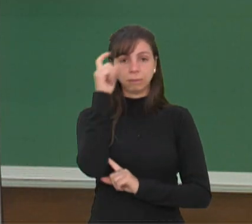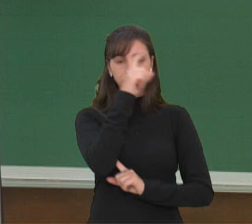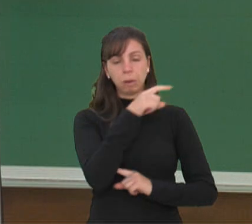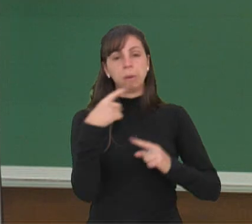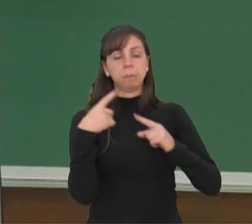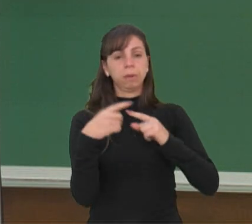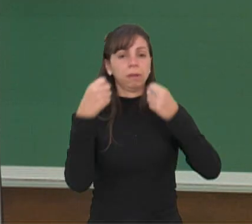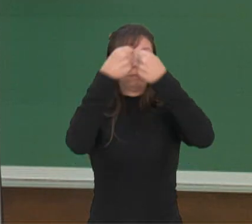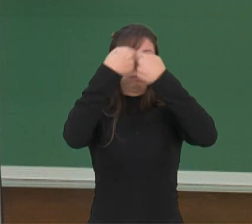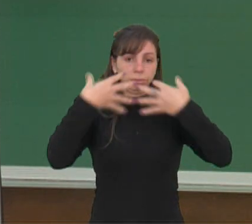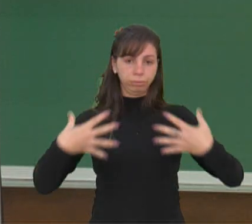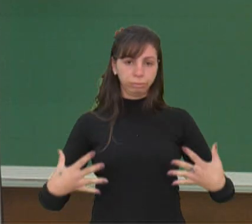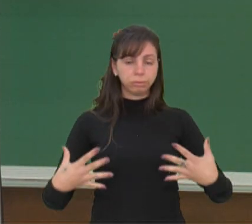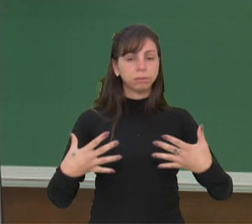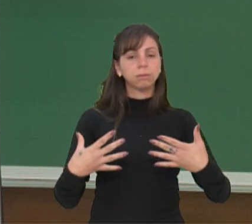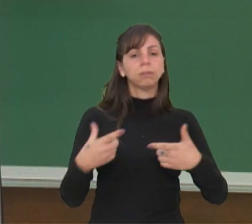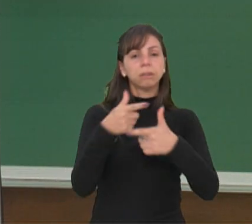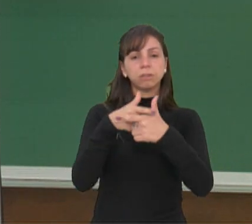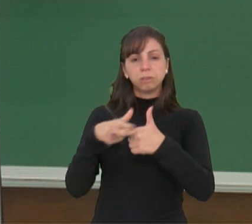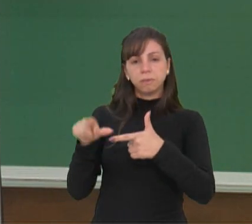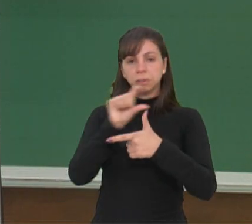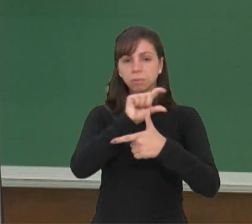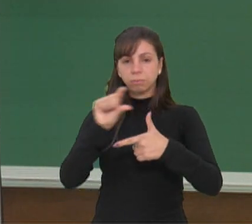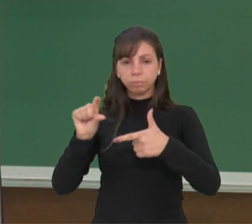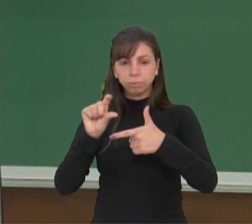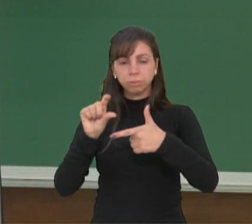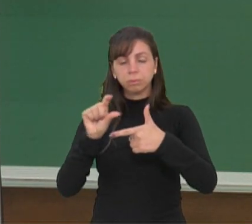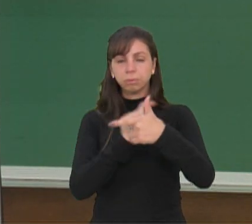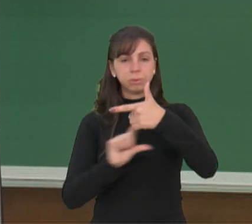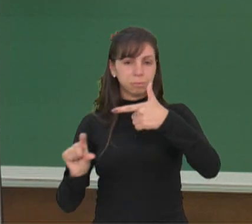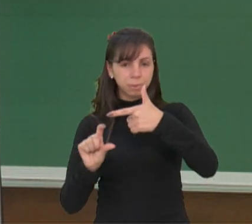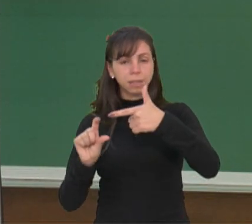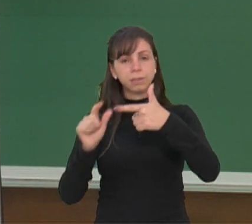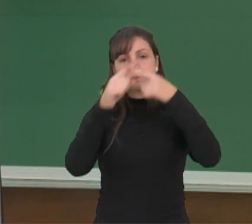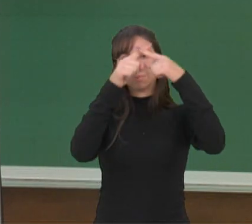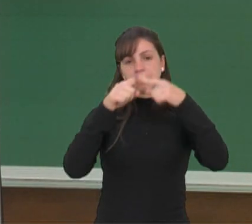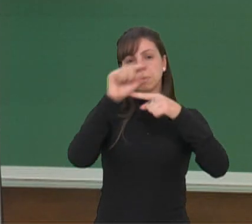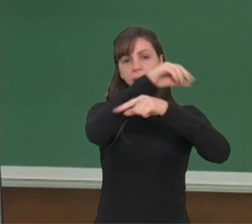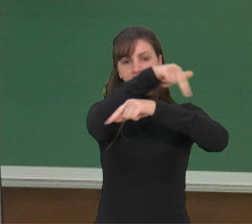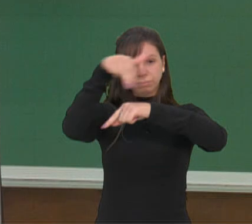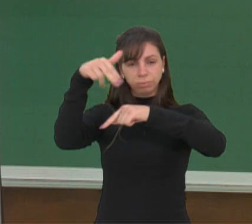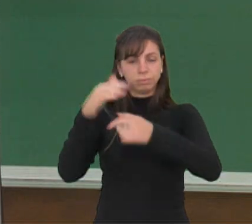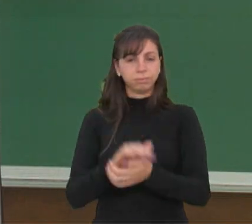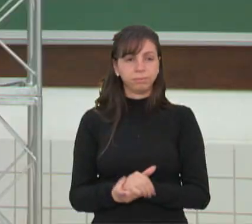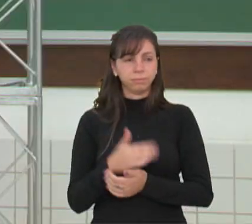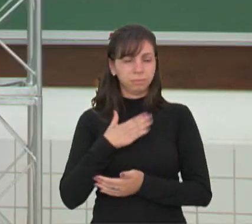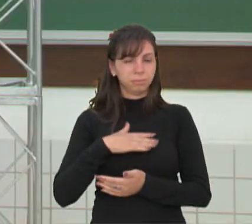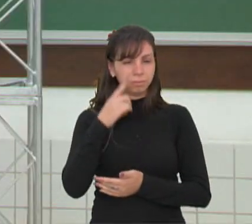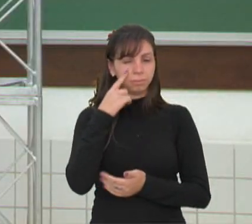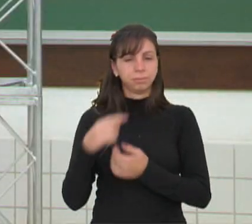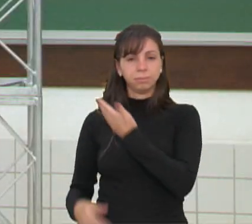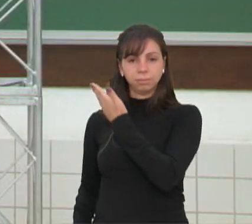tem que dividir pelo de baixo, multiplicar pelo de cima. Mas vamos lá para o quadro fazer e você vai ver que é bem tranquilo. Vem comigo.